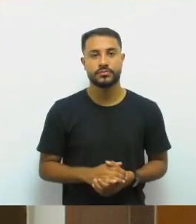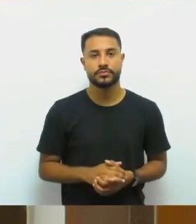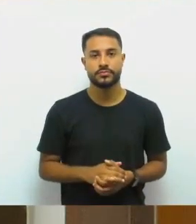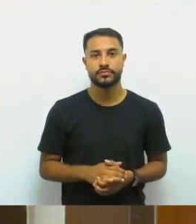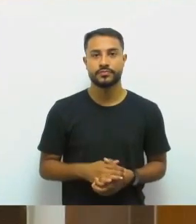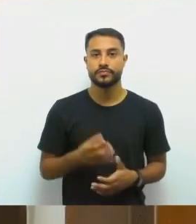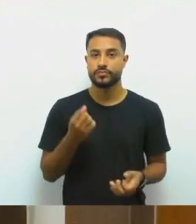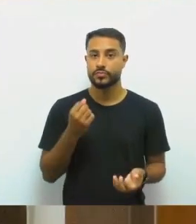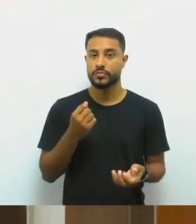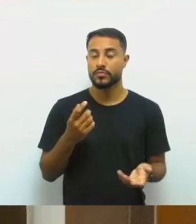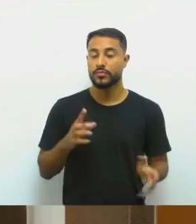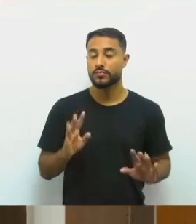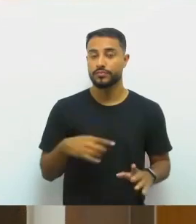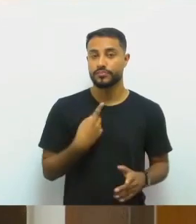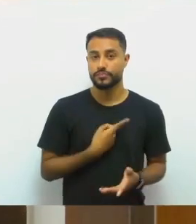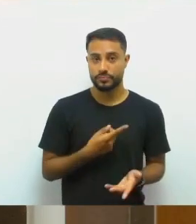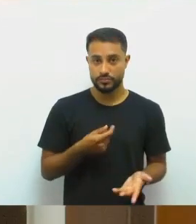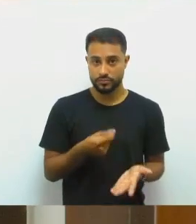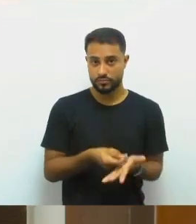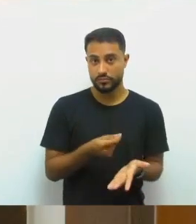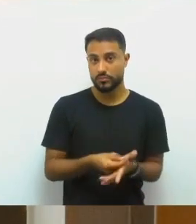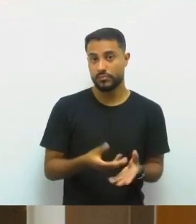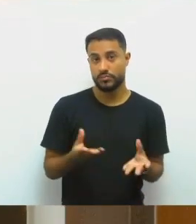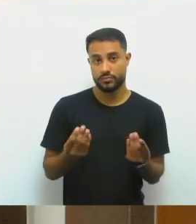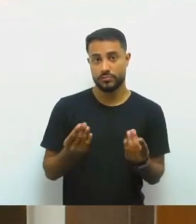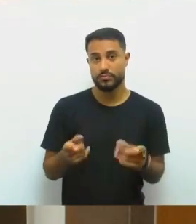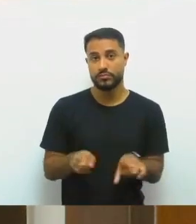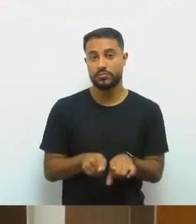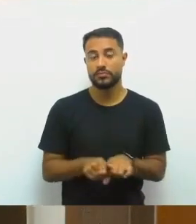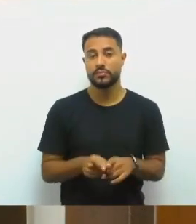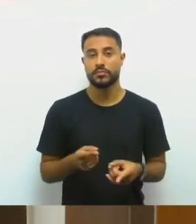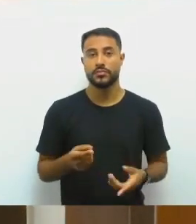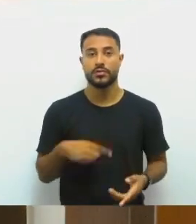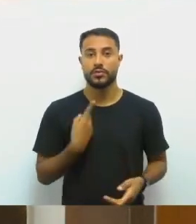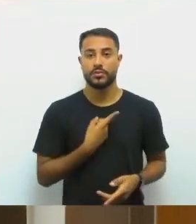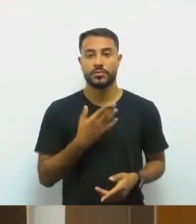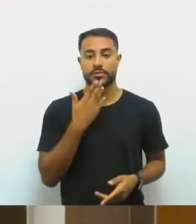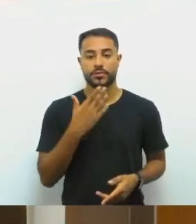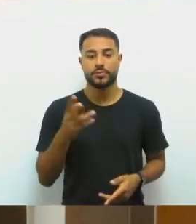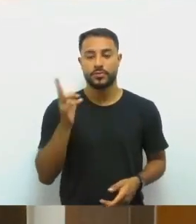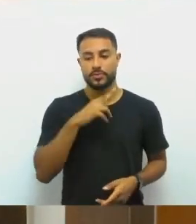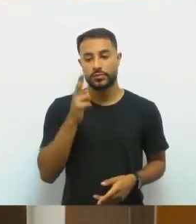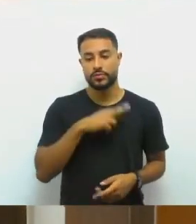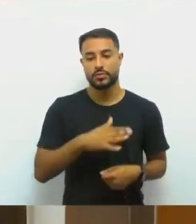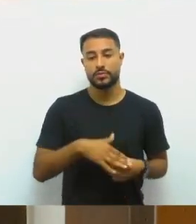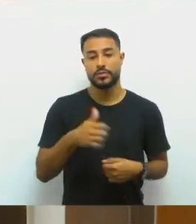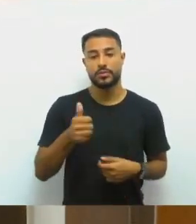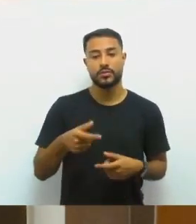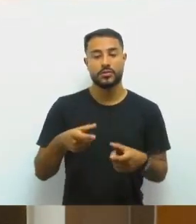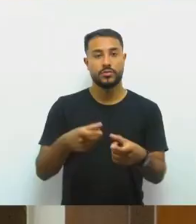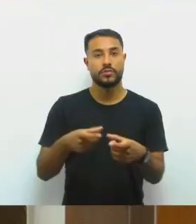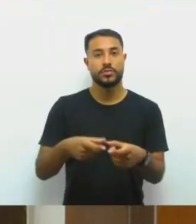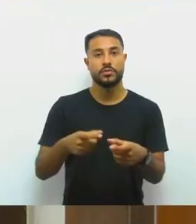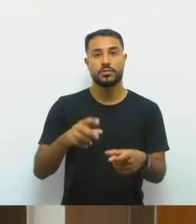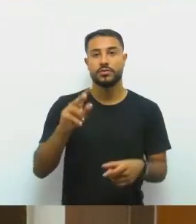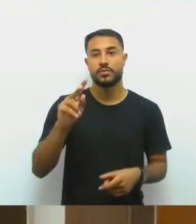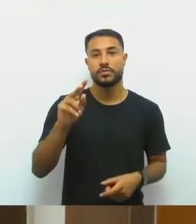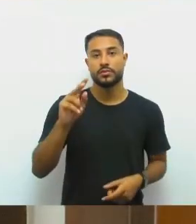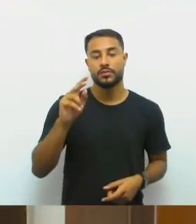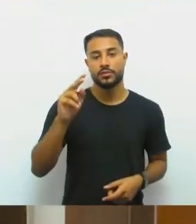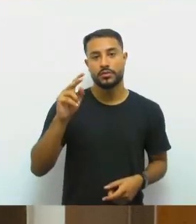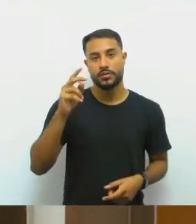diversas vezes com a Mariana e a gente tem pedido uma agilidade melhor lá no HMJ, porque a